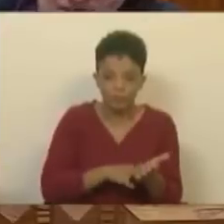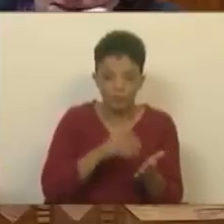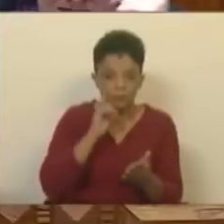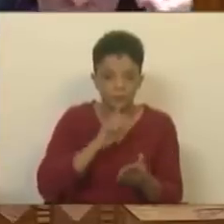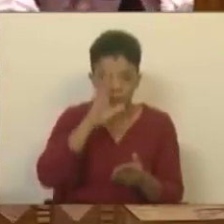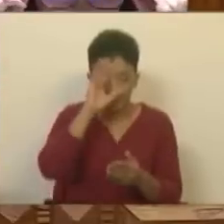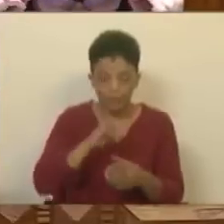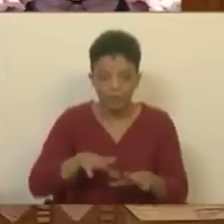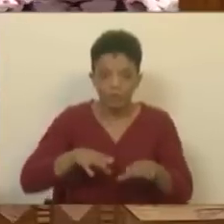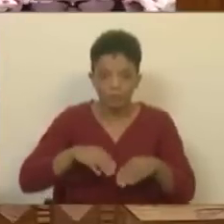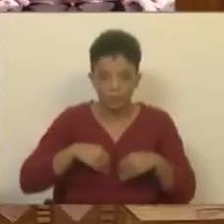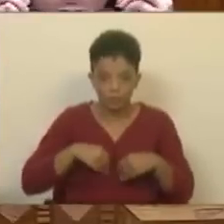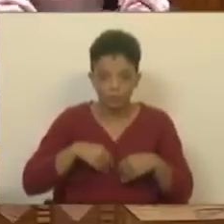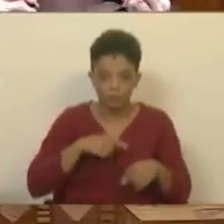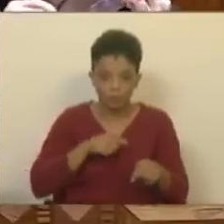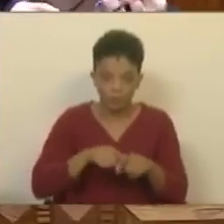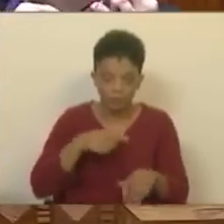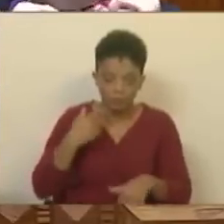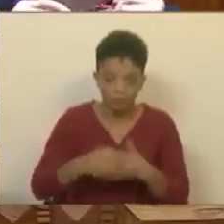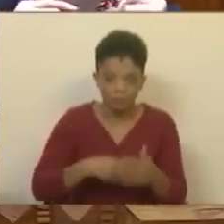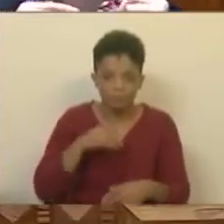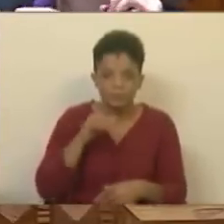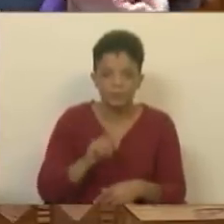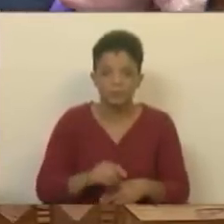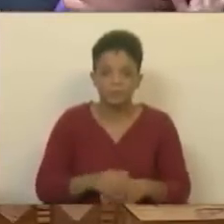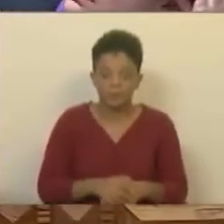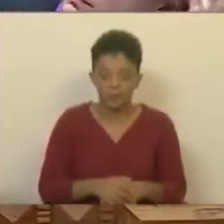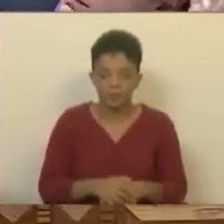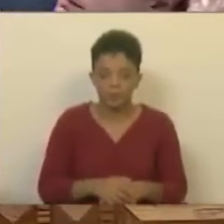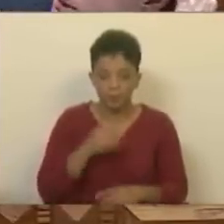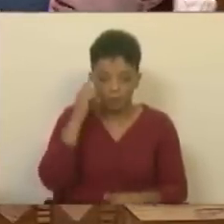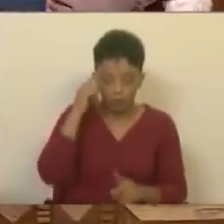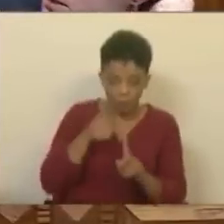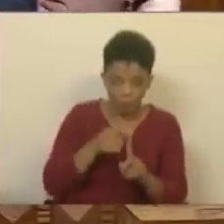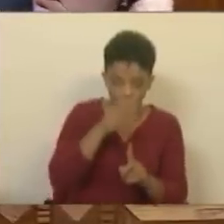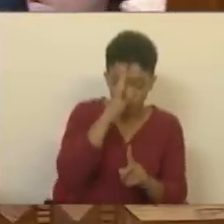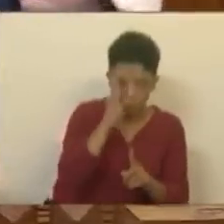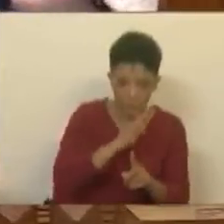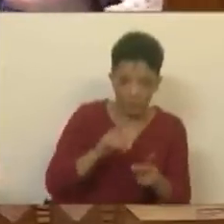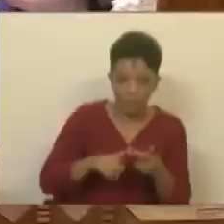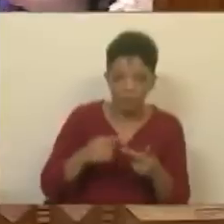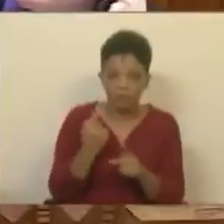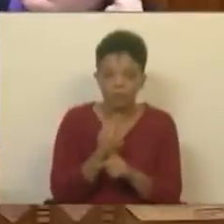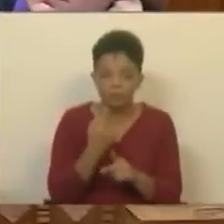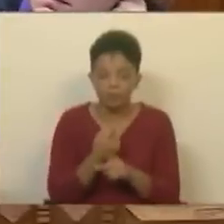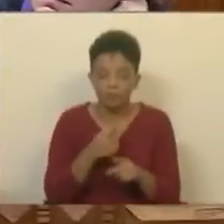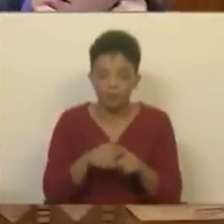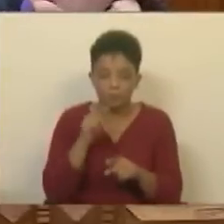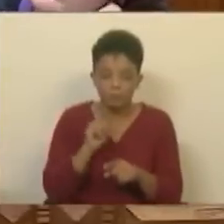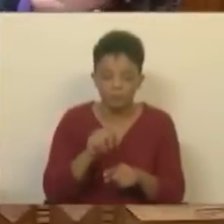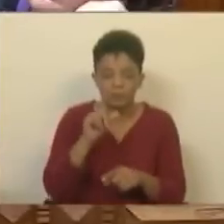humanista que Assuma a condição nesta política e temos não só a definição dos objetivos instrumentos política mas também dos recursos financeiros